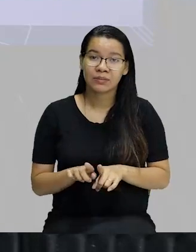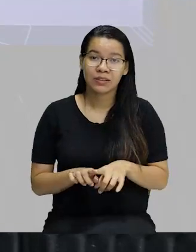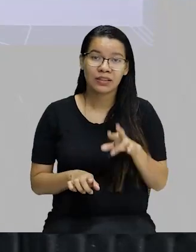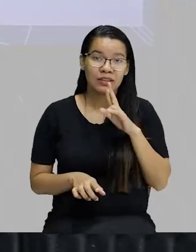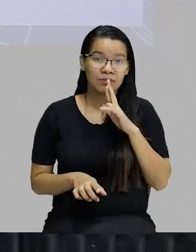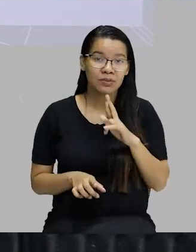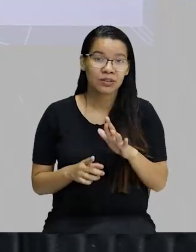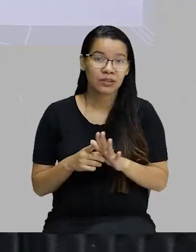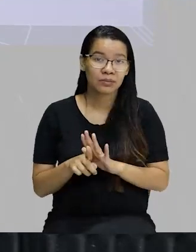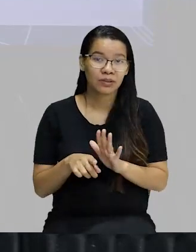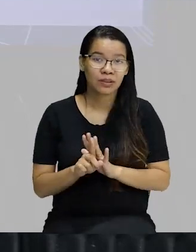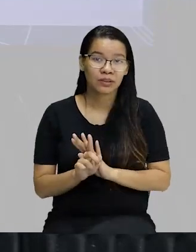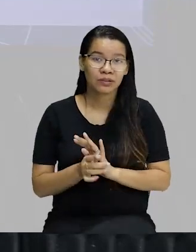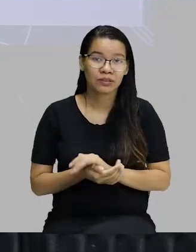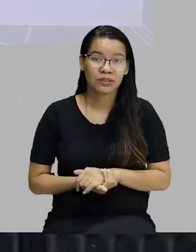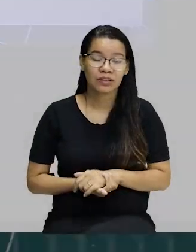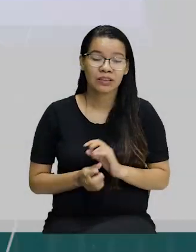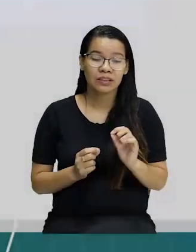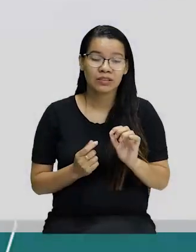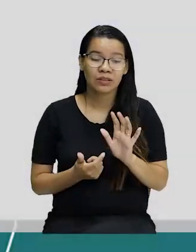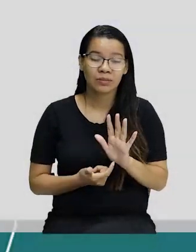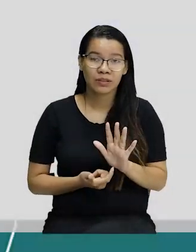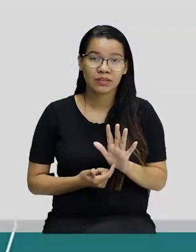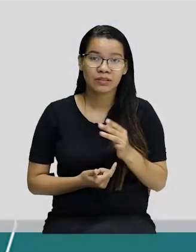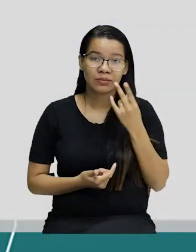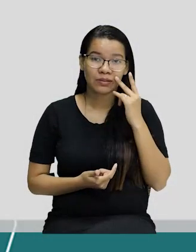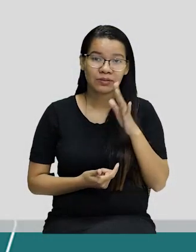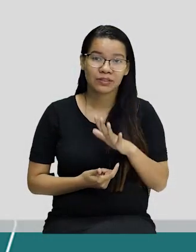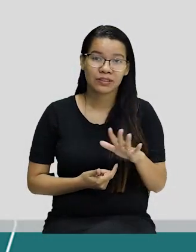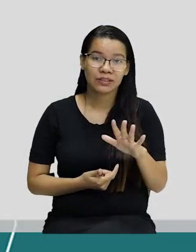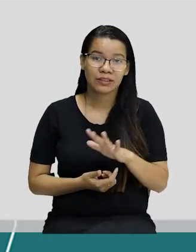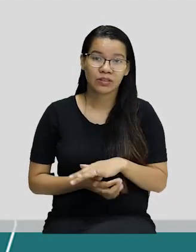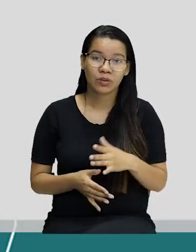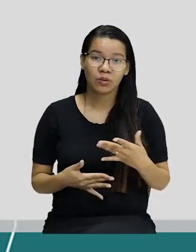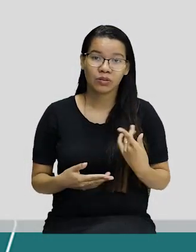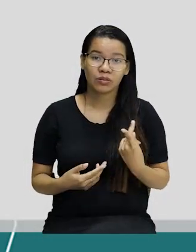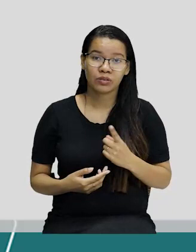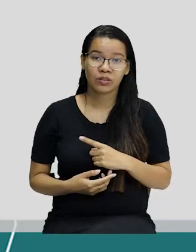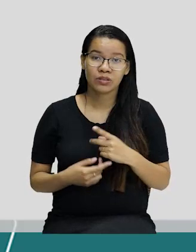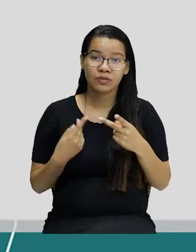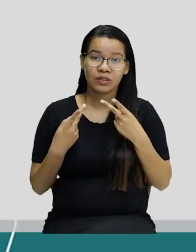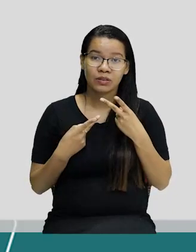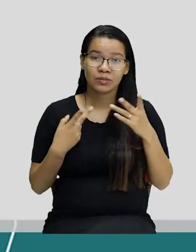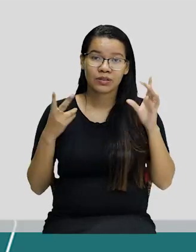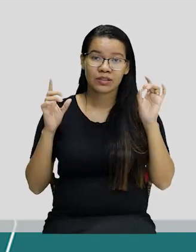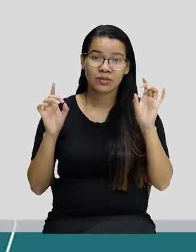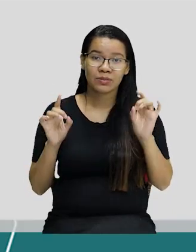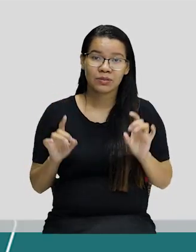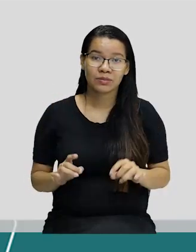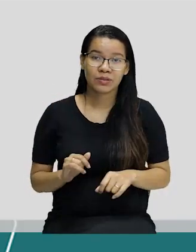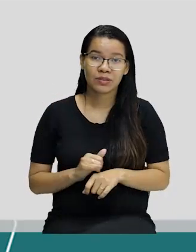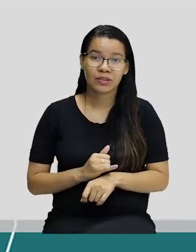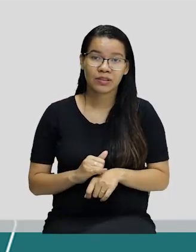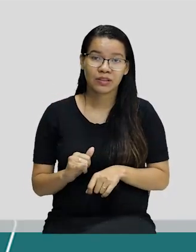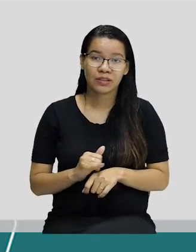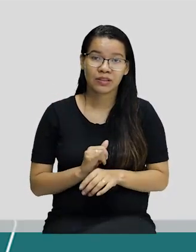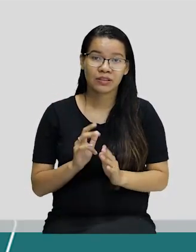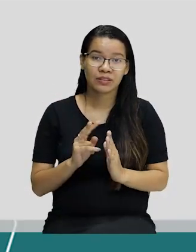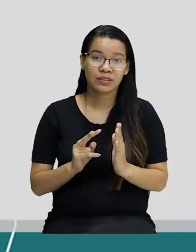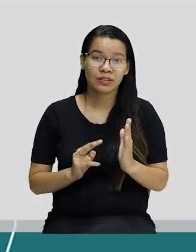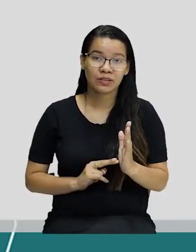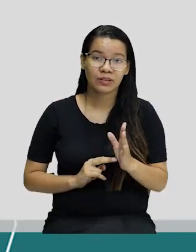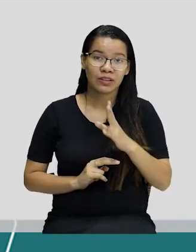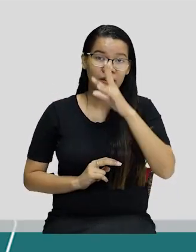ou responder as perguntas que são apresentadas para você. Quando nós falamos especificamente de estratégia de leitura